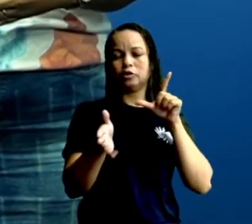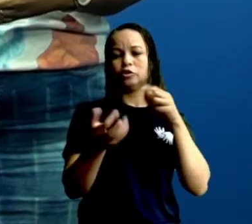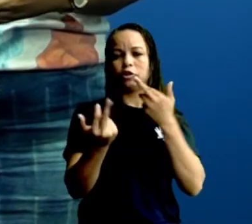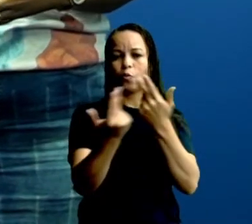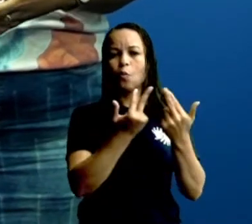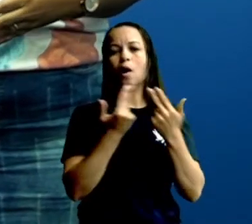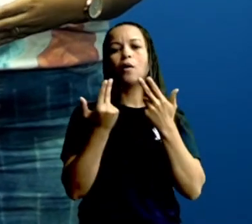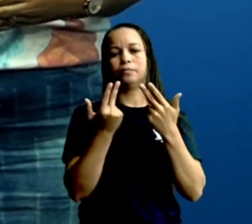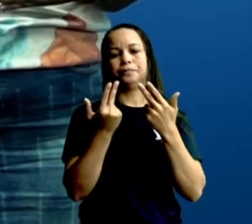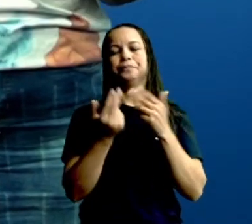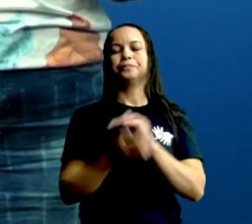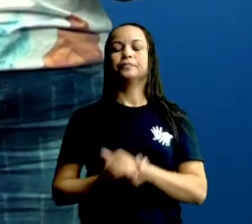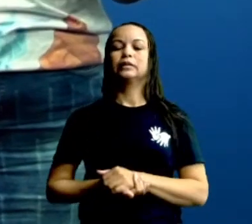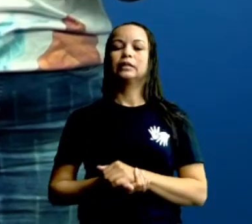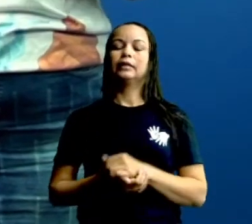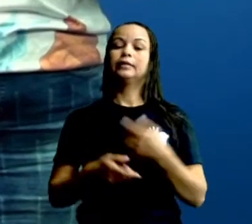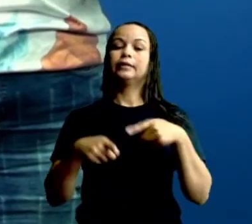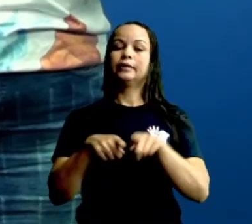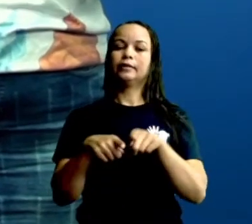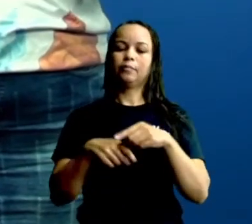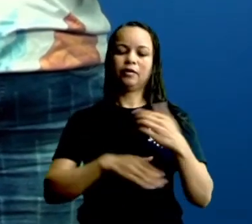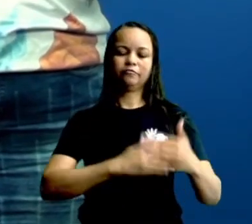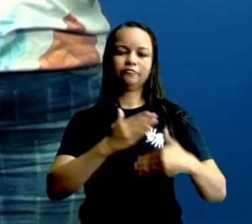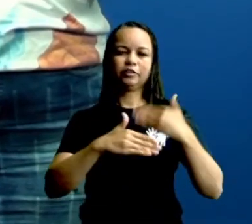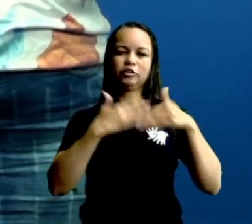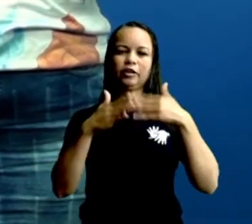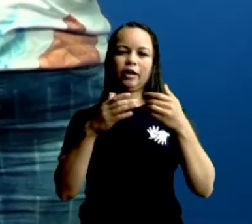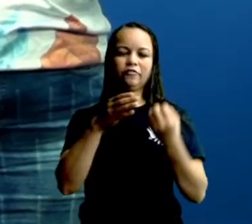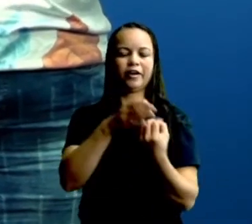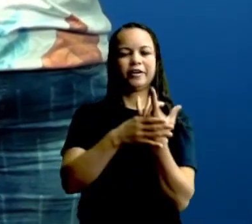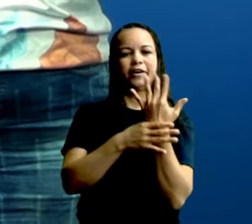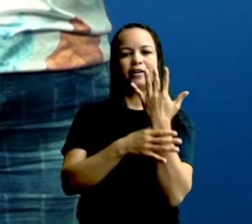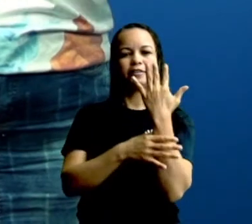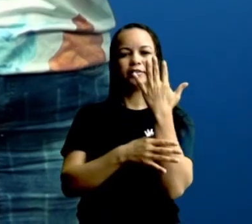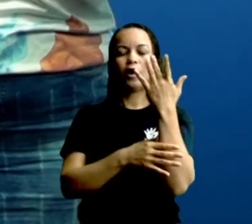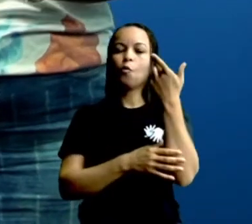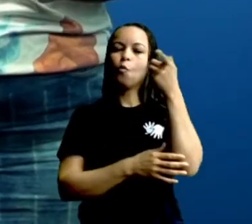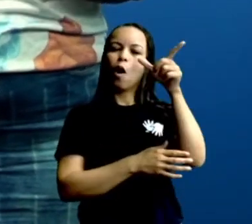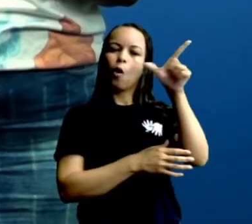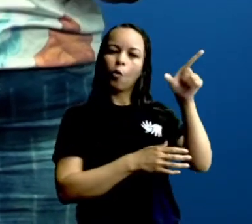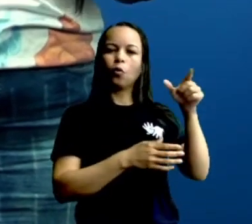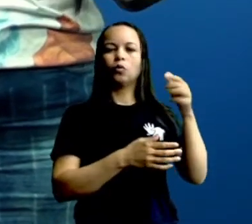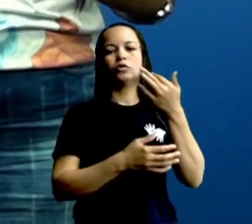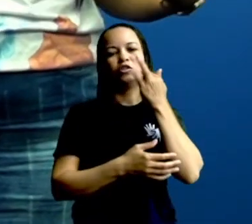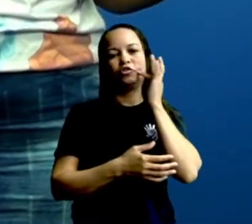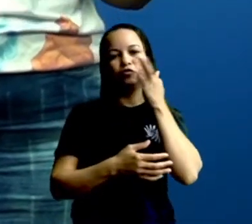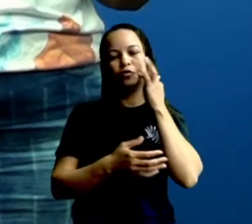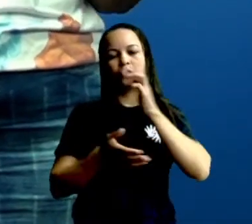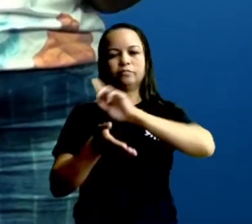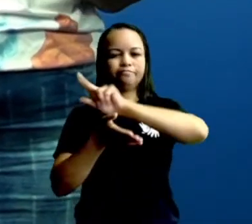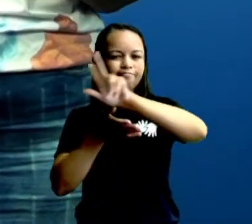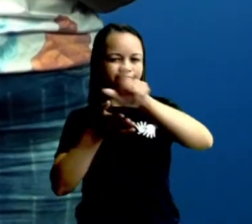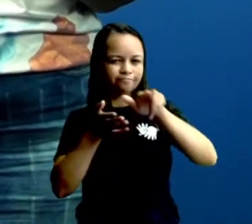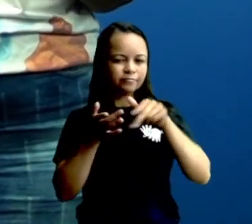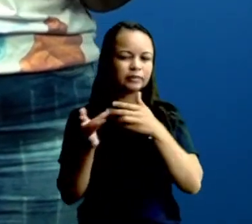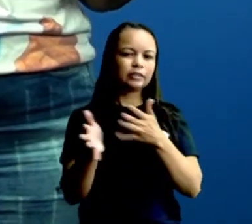outra mangueira que também vai gerar ali e vai crescer e depois vai gerar outros frutos e assim